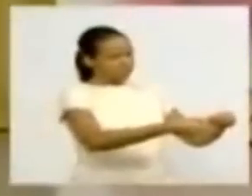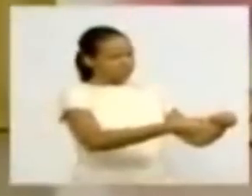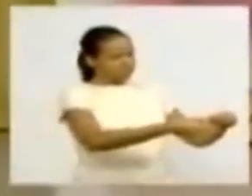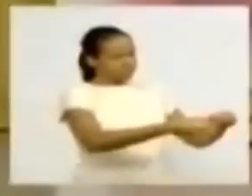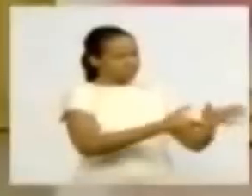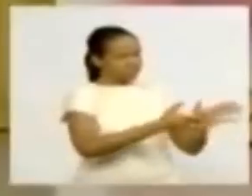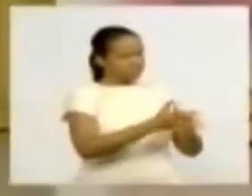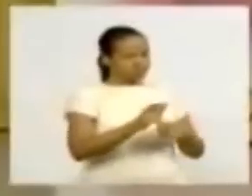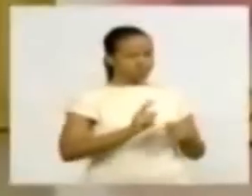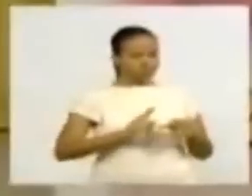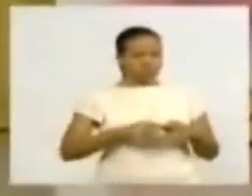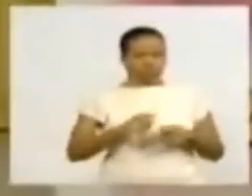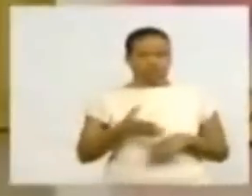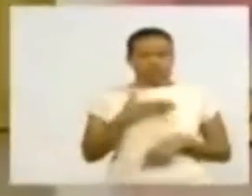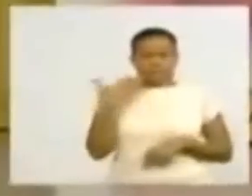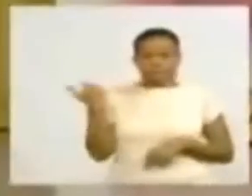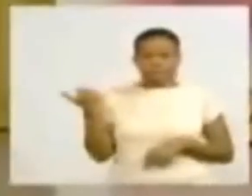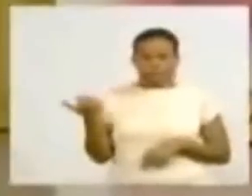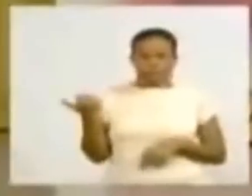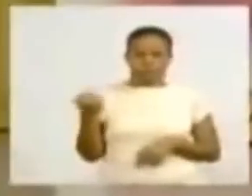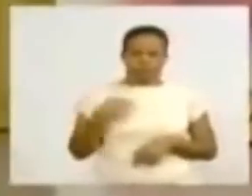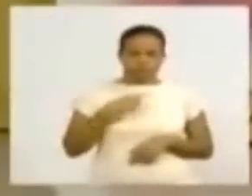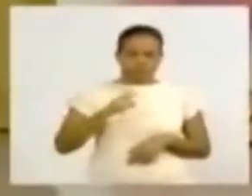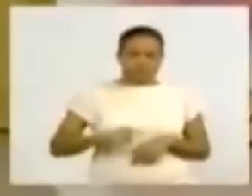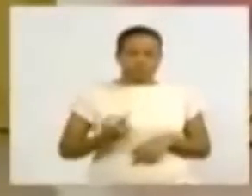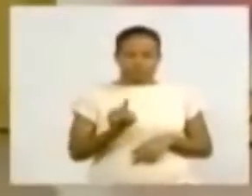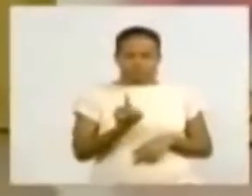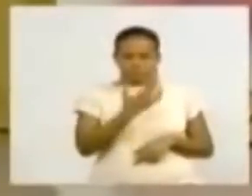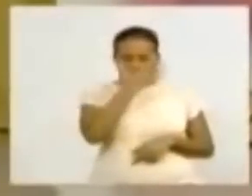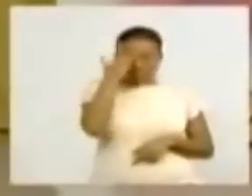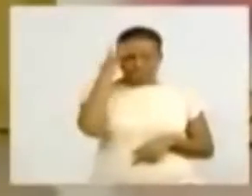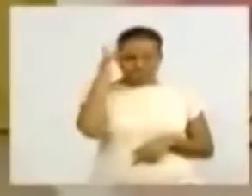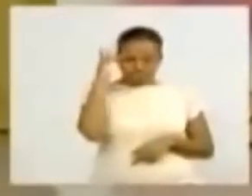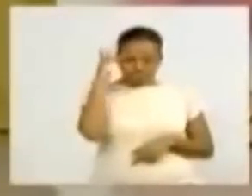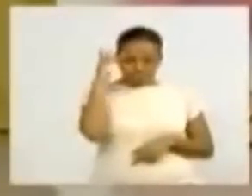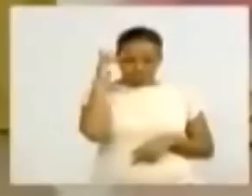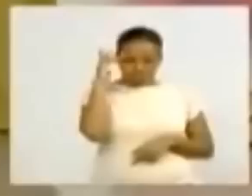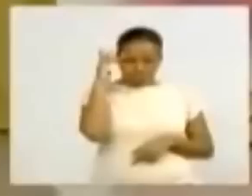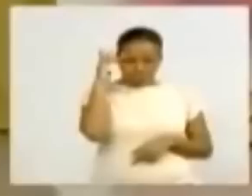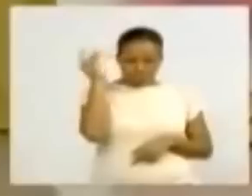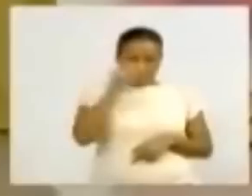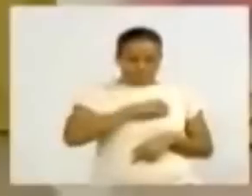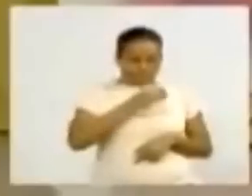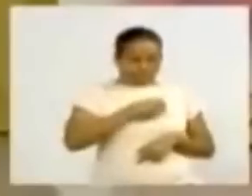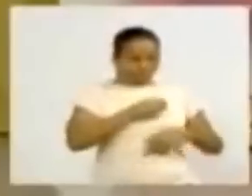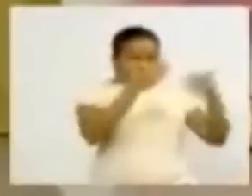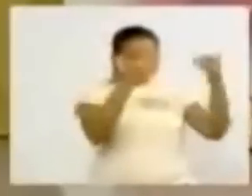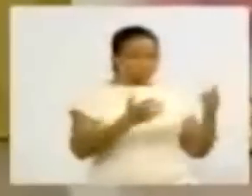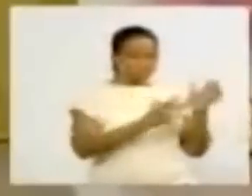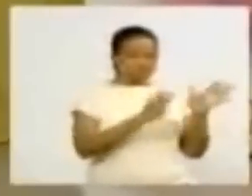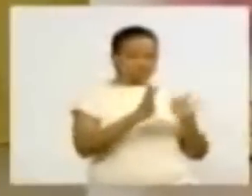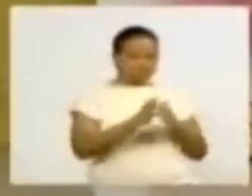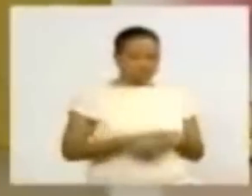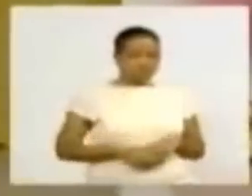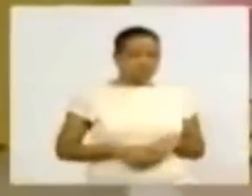Porque eu prefiro muito mais ser um miserável sob os pés de Jesus a ser um vitorioso sob